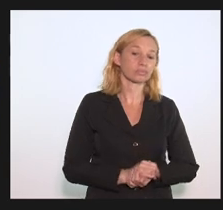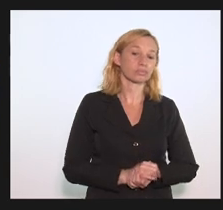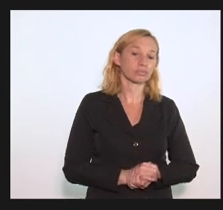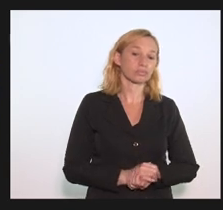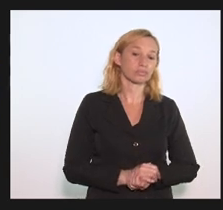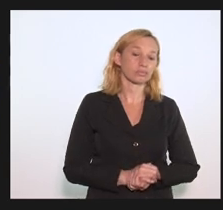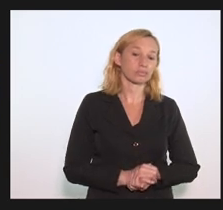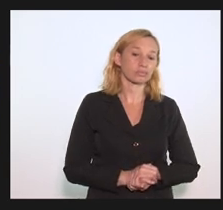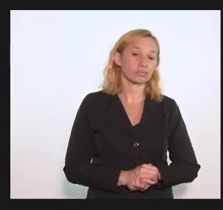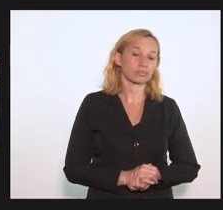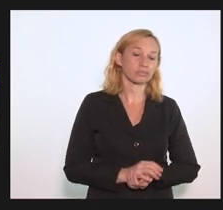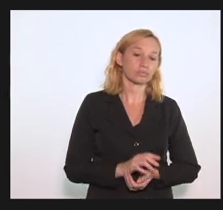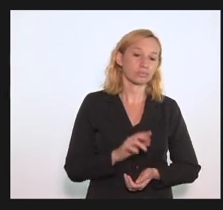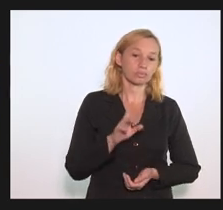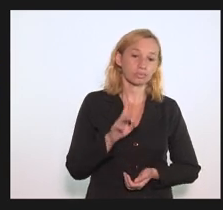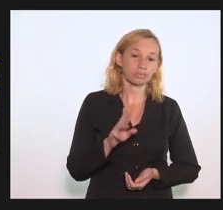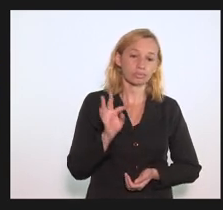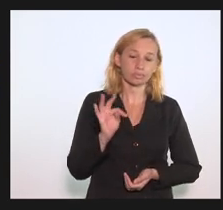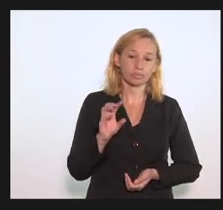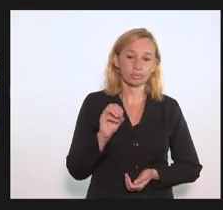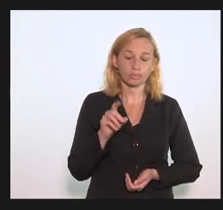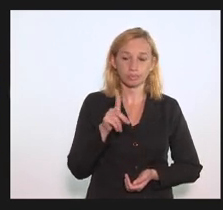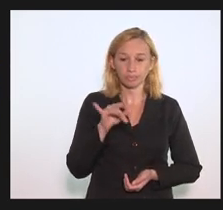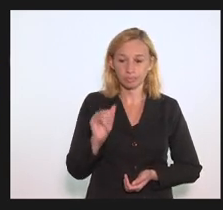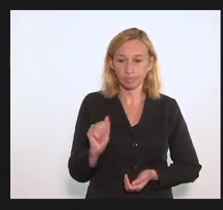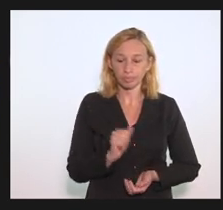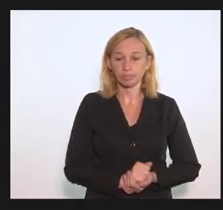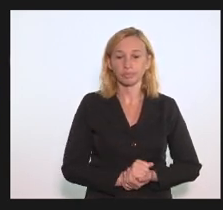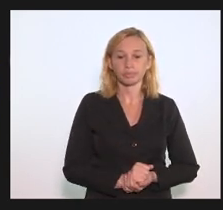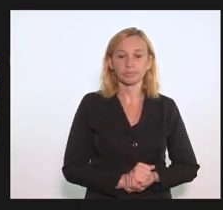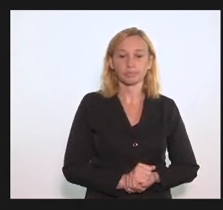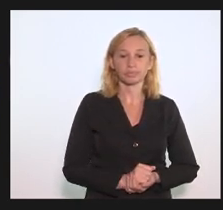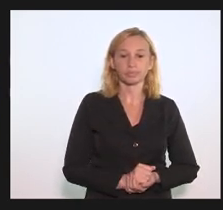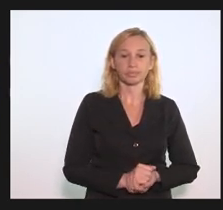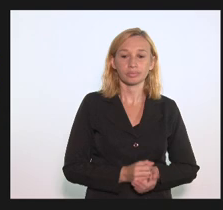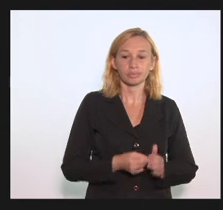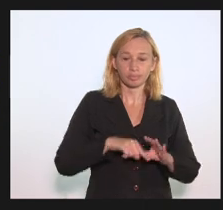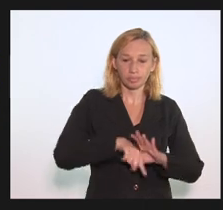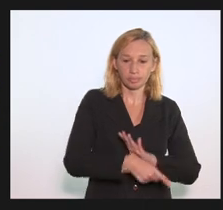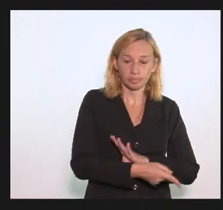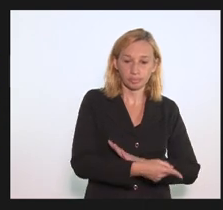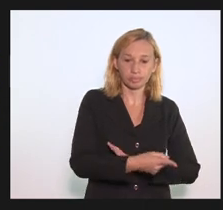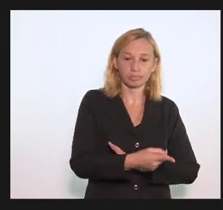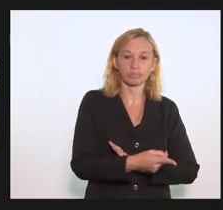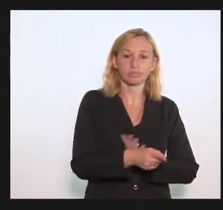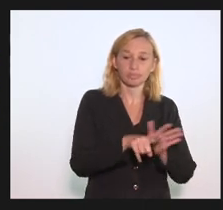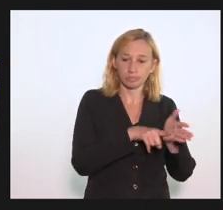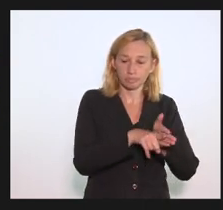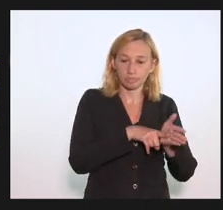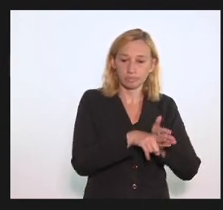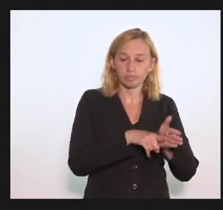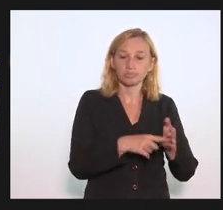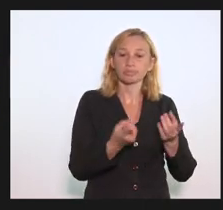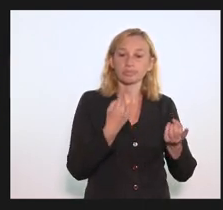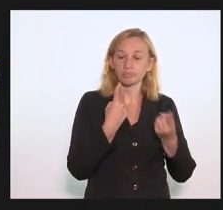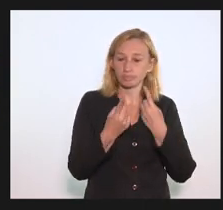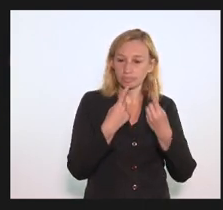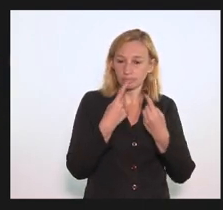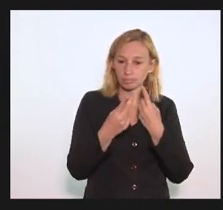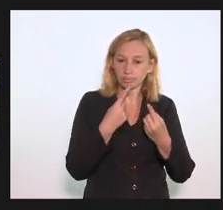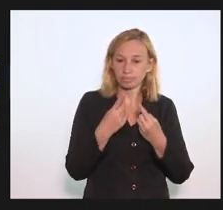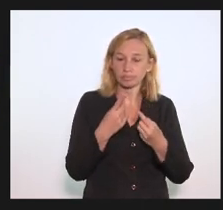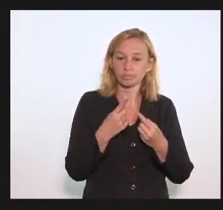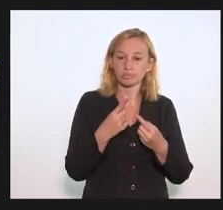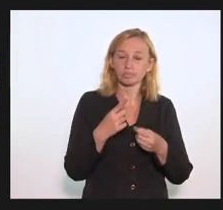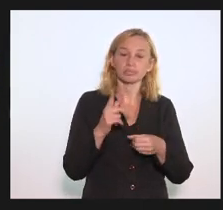uma utopia, nós iremos mitigar e muito e ter um bom aproveitamento nesse debate sobre